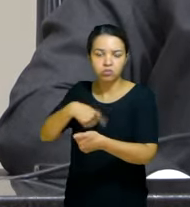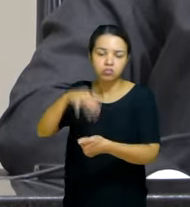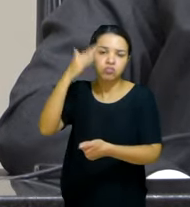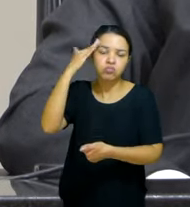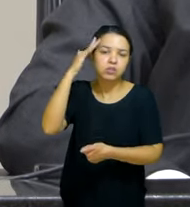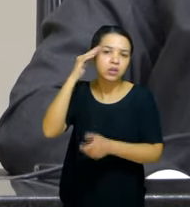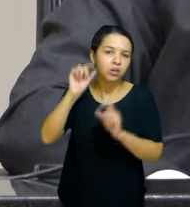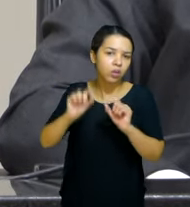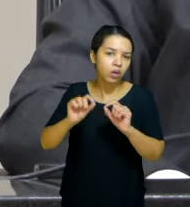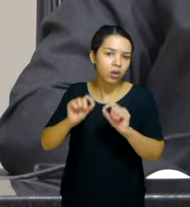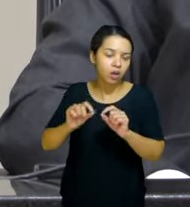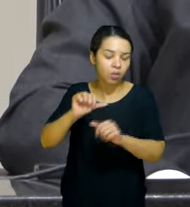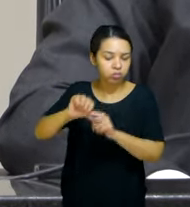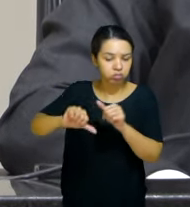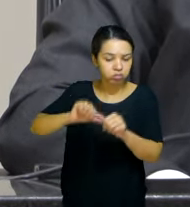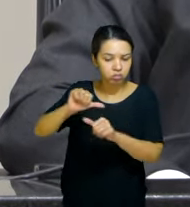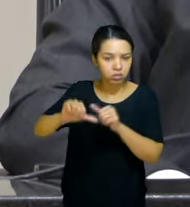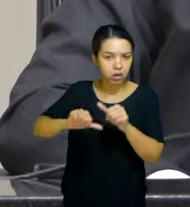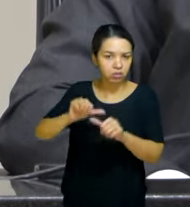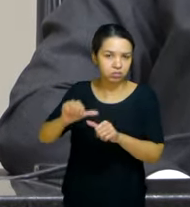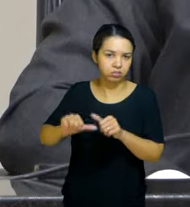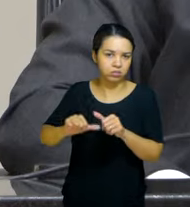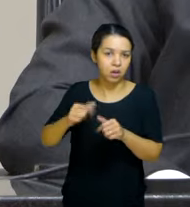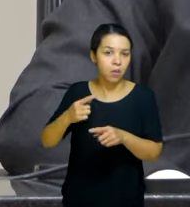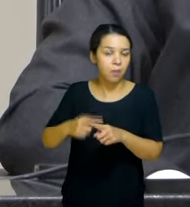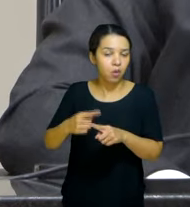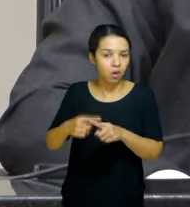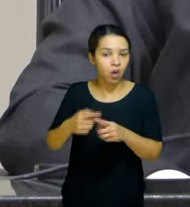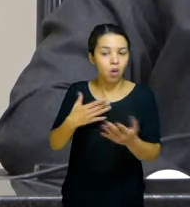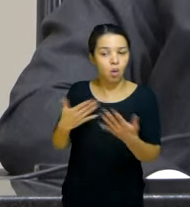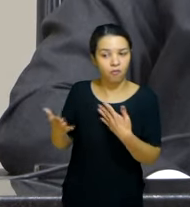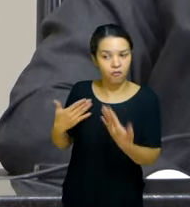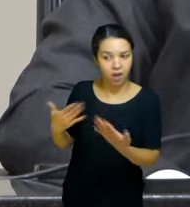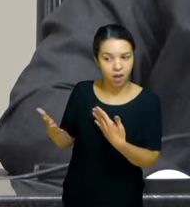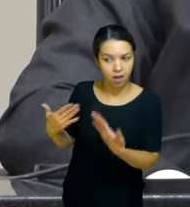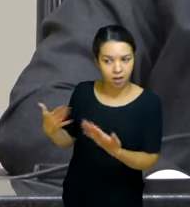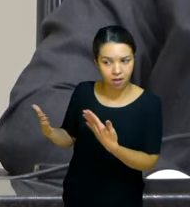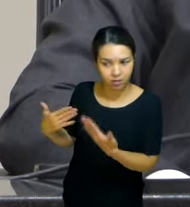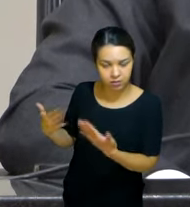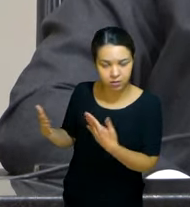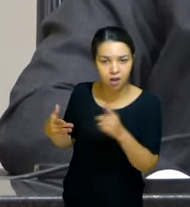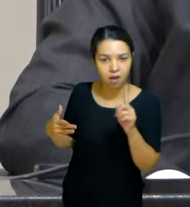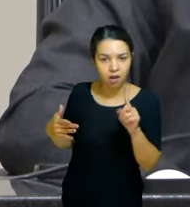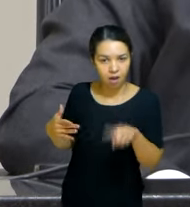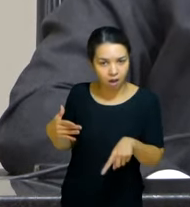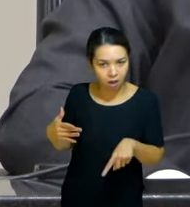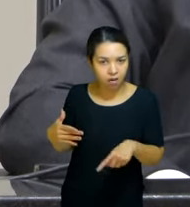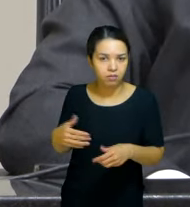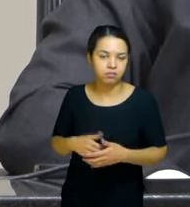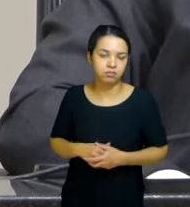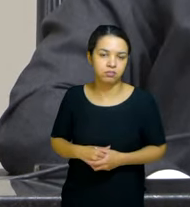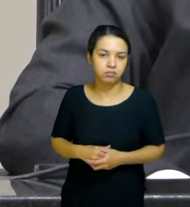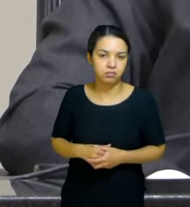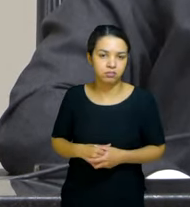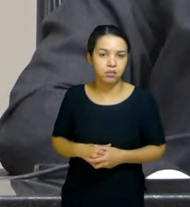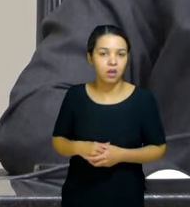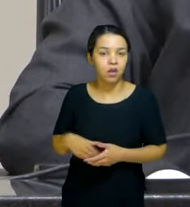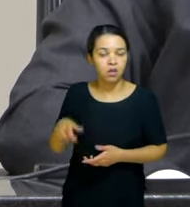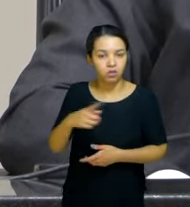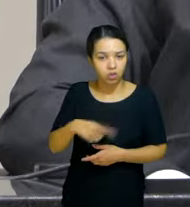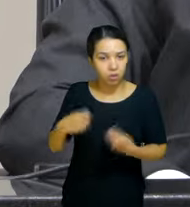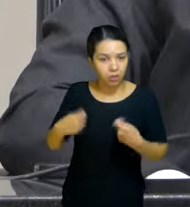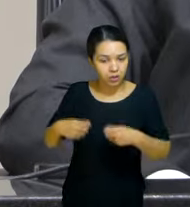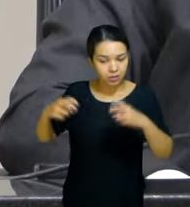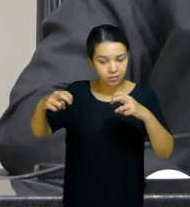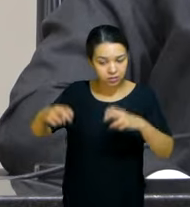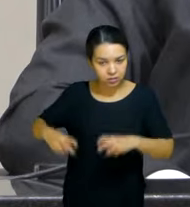consertar. E consertar é pelo diálogo, consertar é pela conversa, consertar é sentando